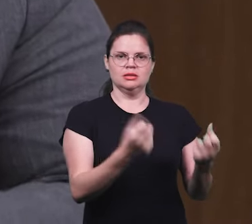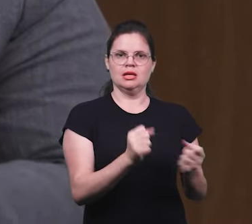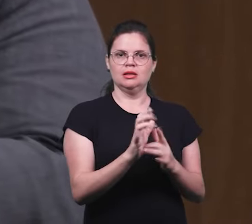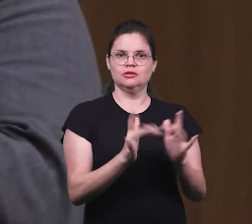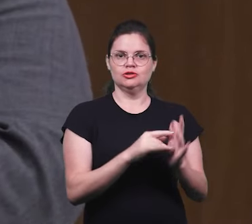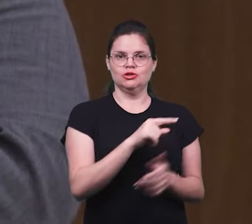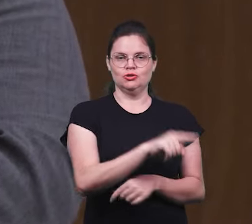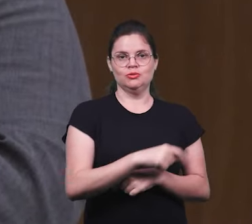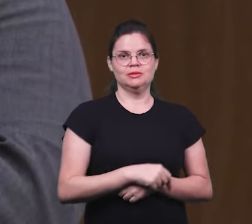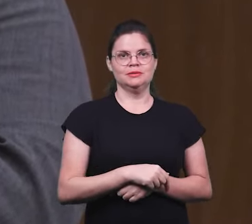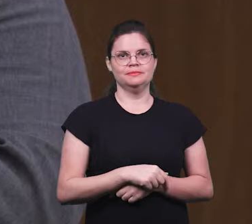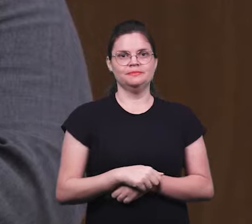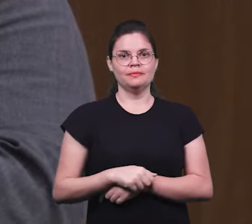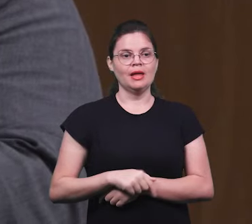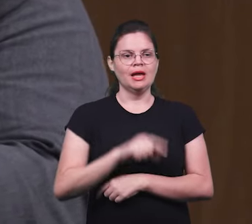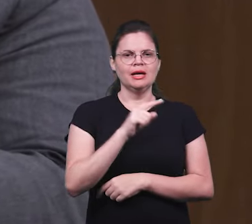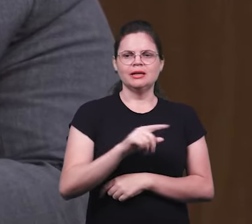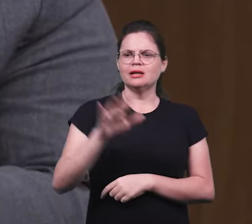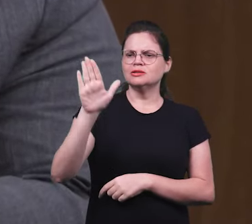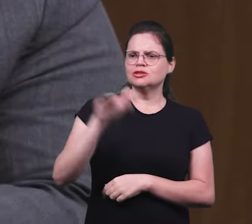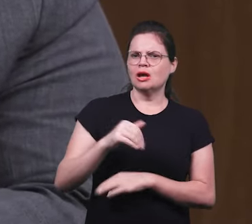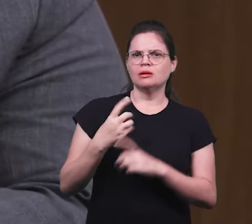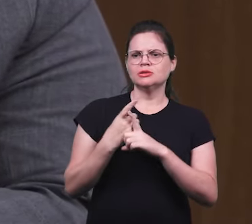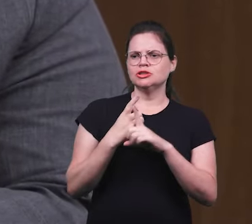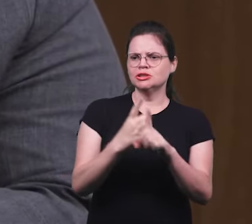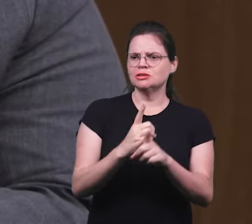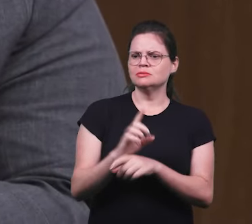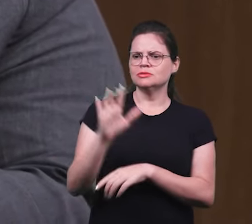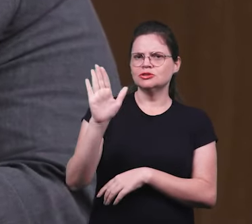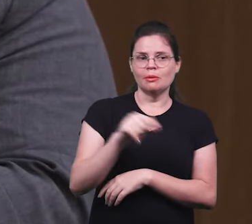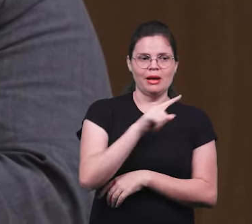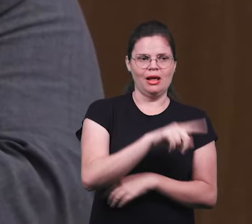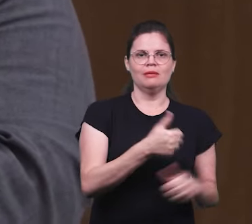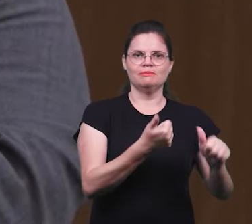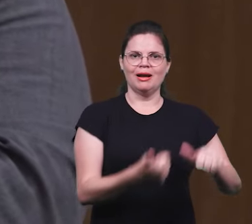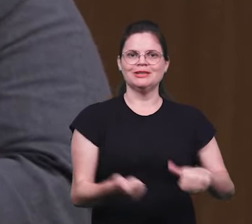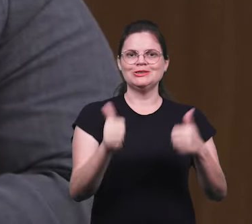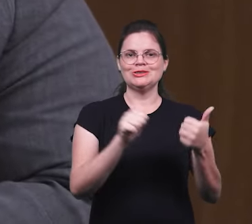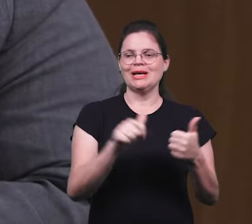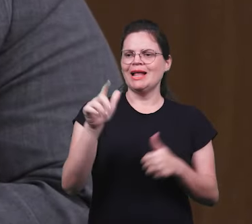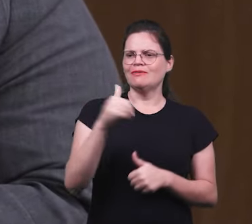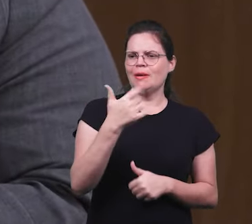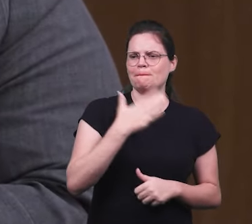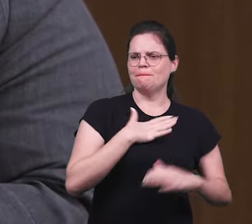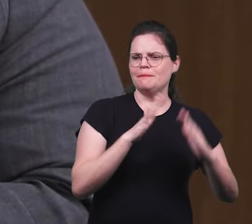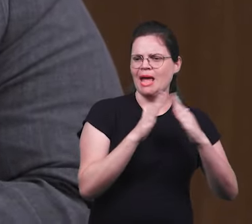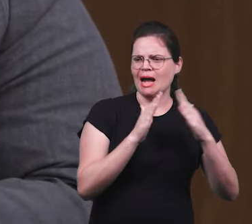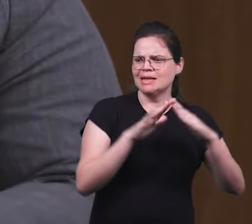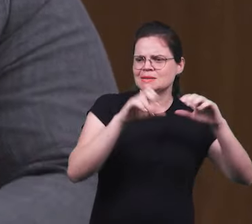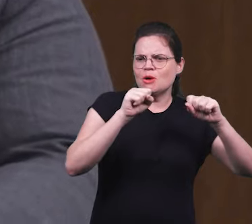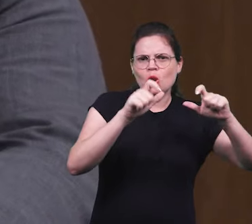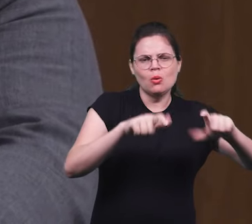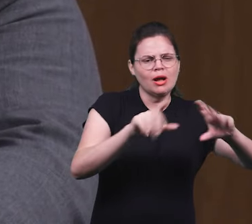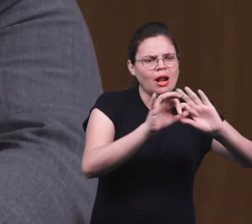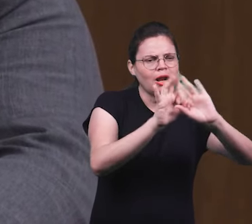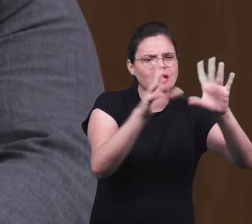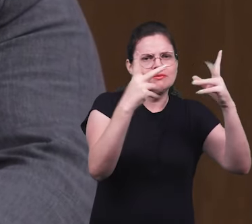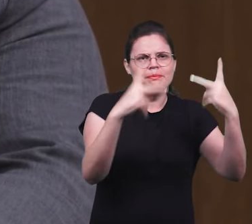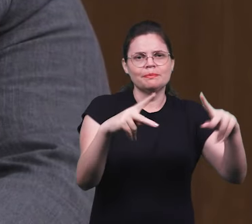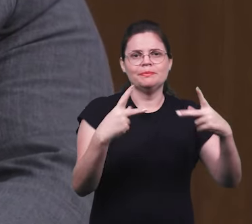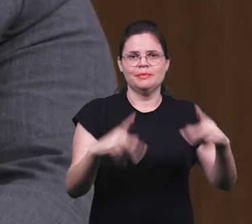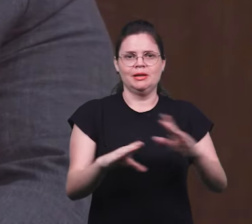ela constrange os discípulos para que estabelecessem na casa dela ali um lugar para pregação, né? Aqui no versículo 15 do capítulo